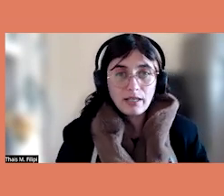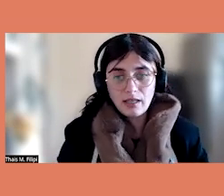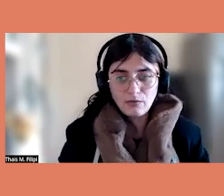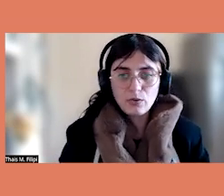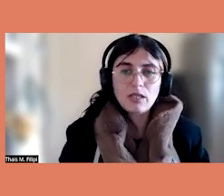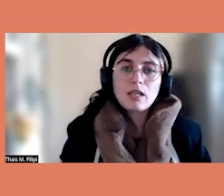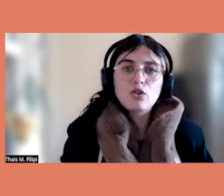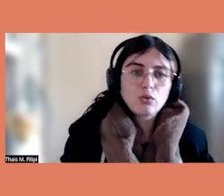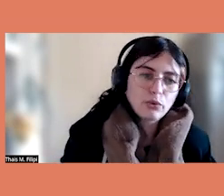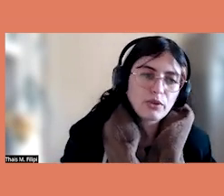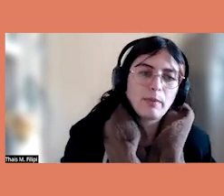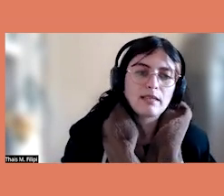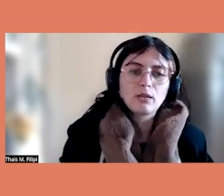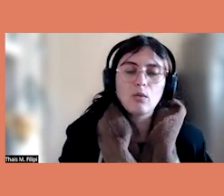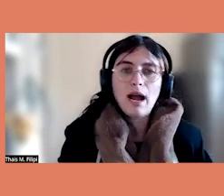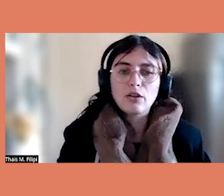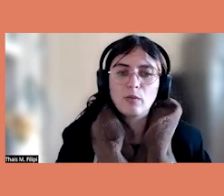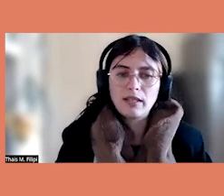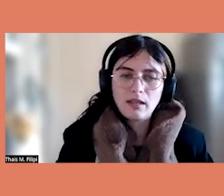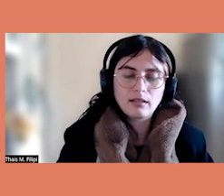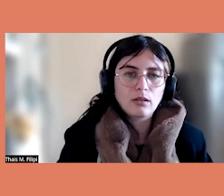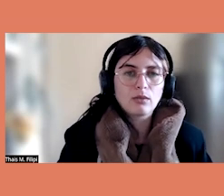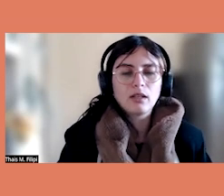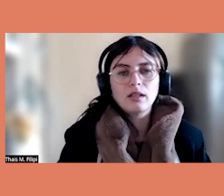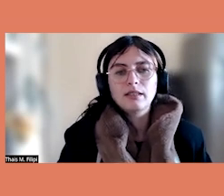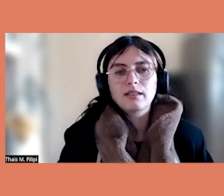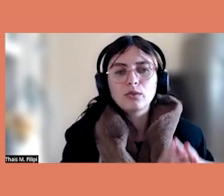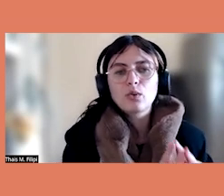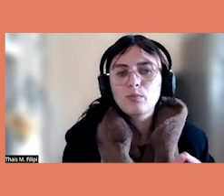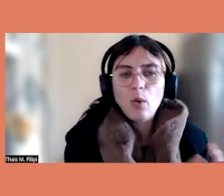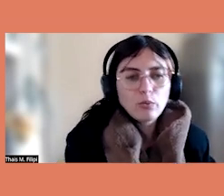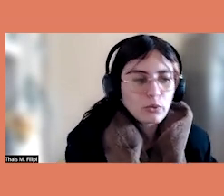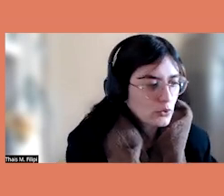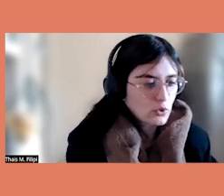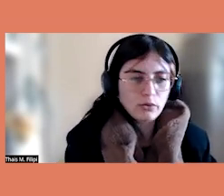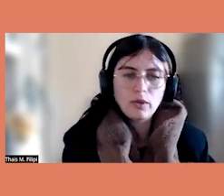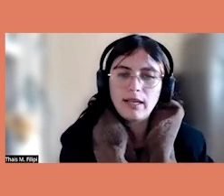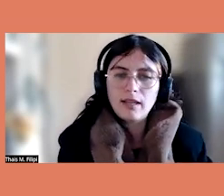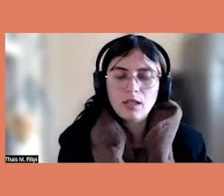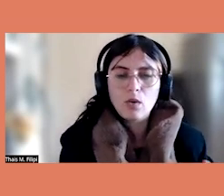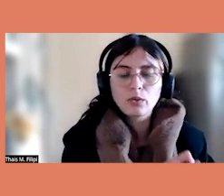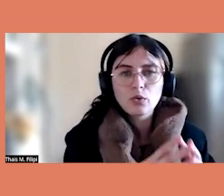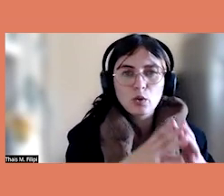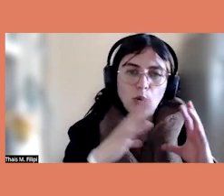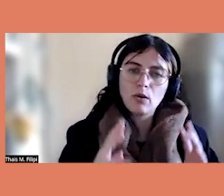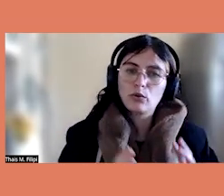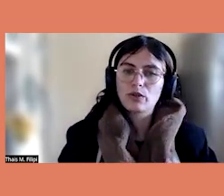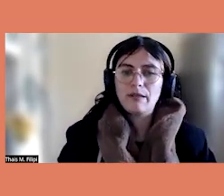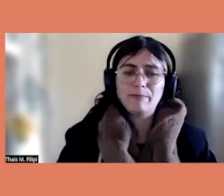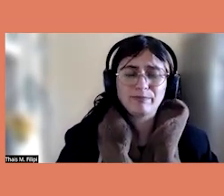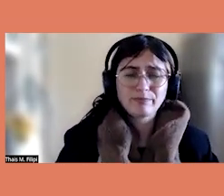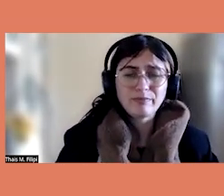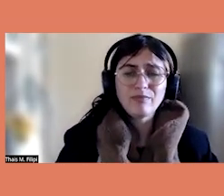vários arquivos que juntos representam a geometria. Então, tanto pontos, quanto linhas, quanto os